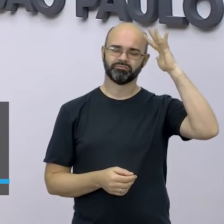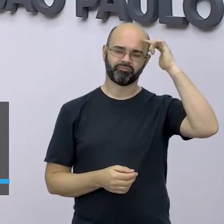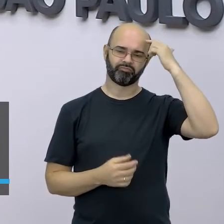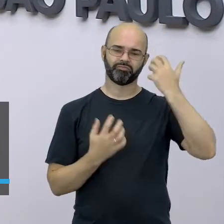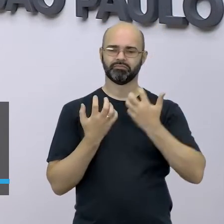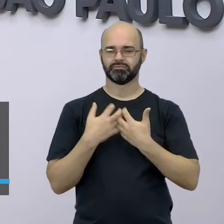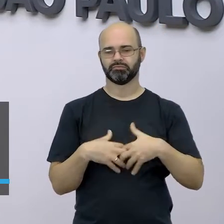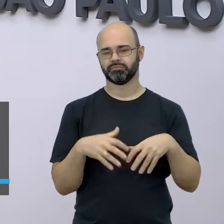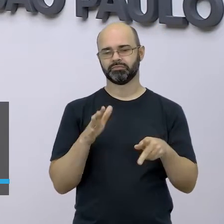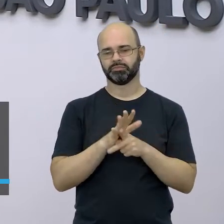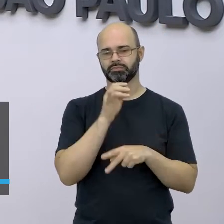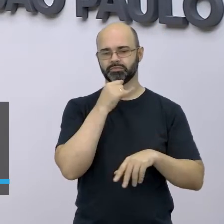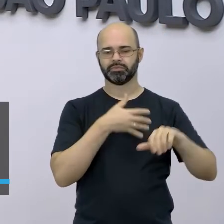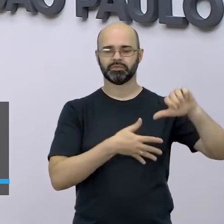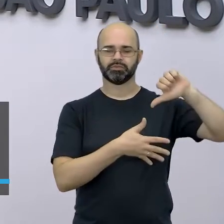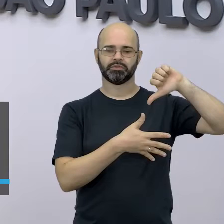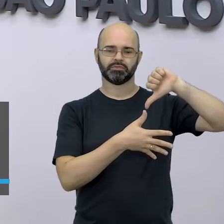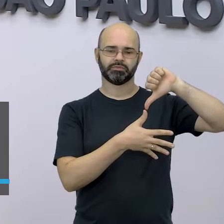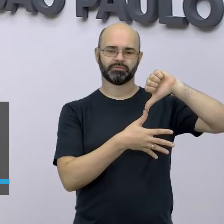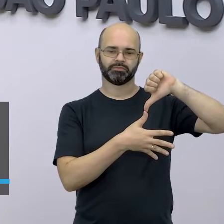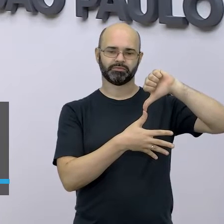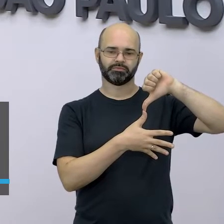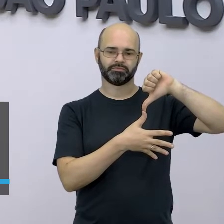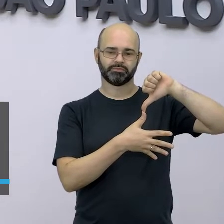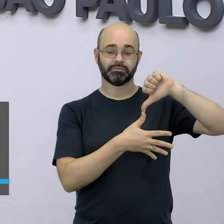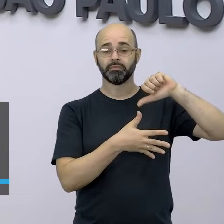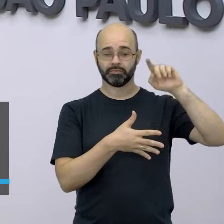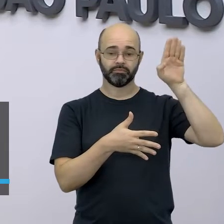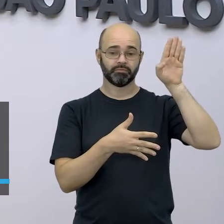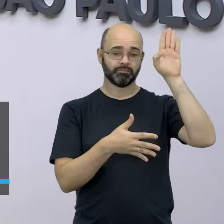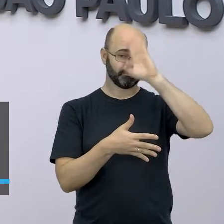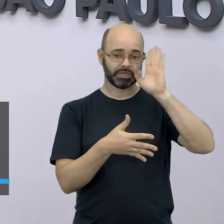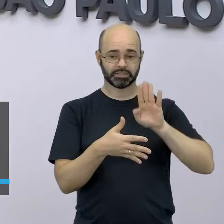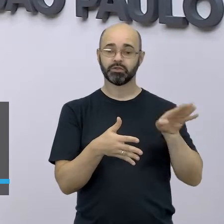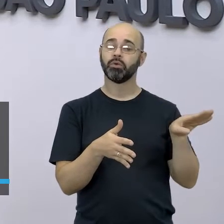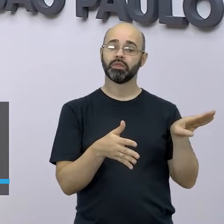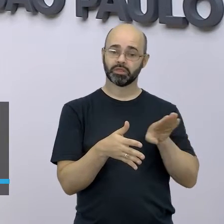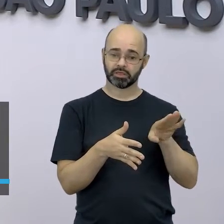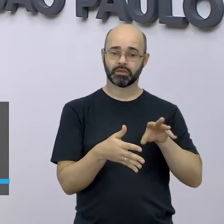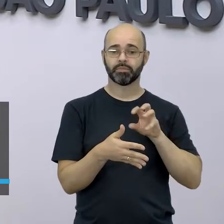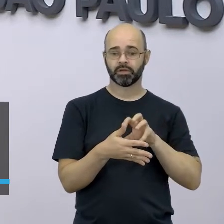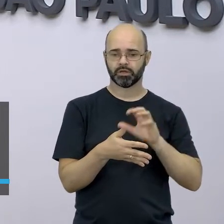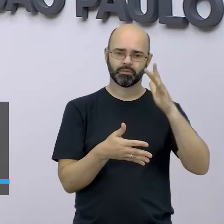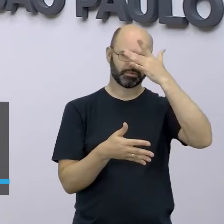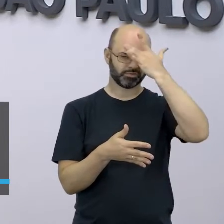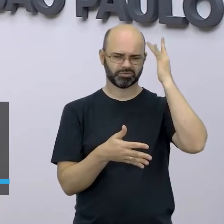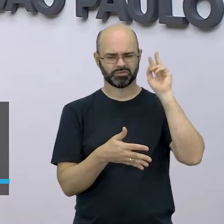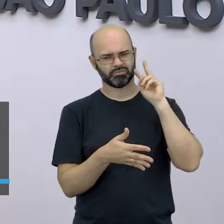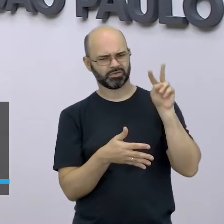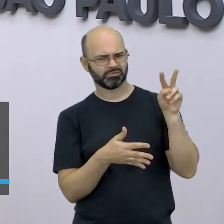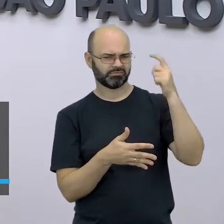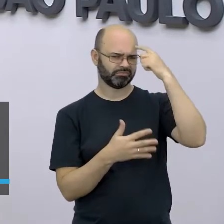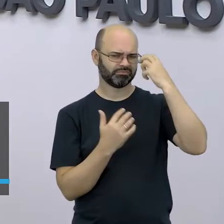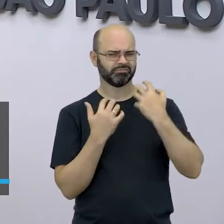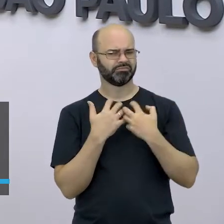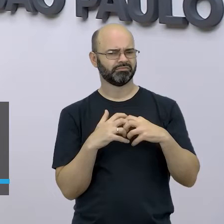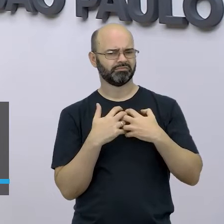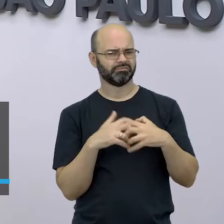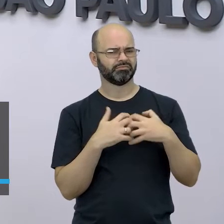da América do Sul, inclusive aqui do Brasil também, né? Então o Brasil teve muitos pensadores